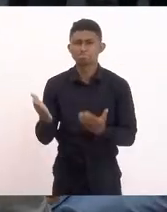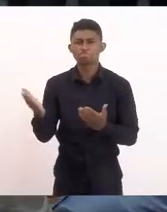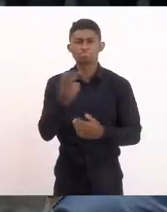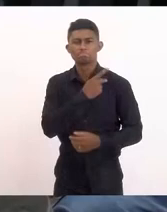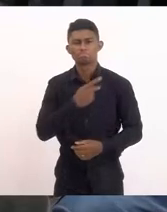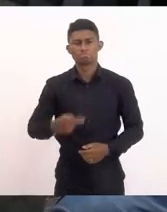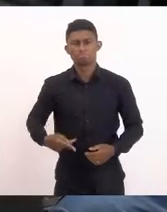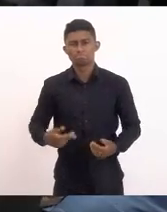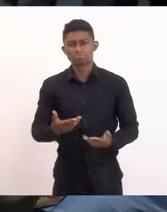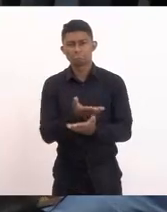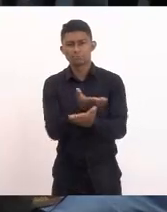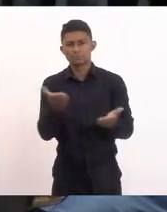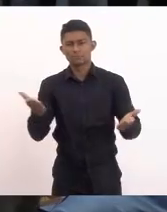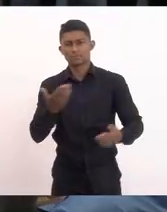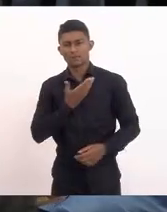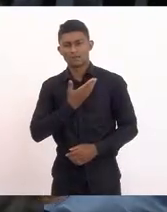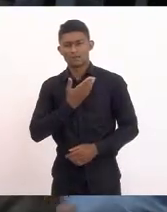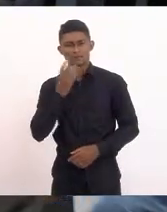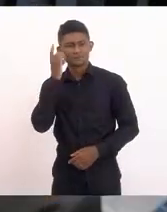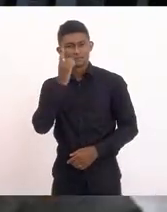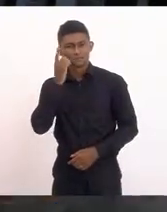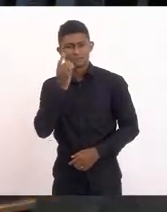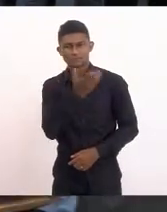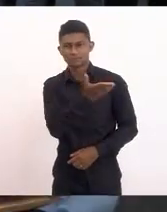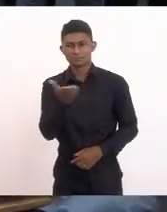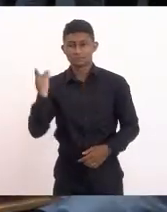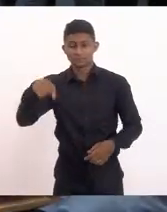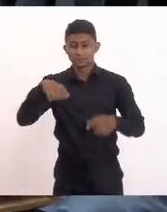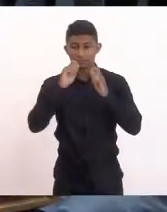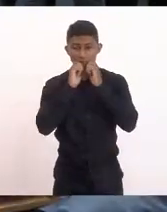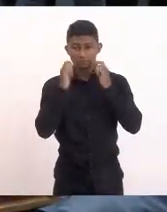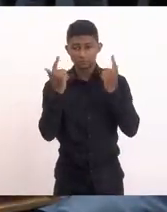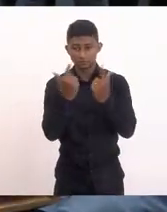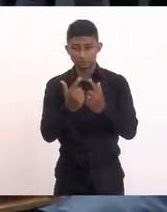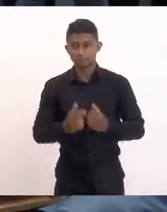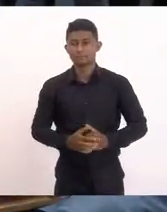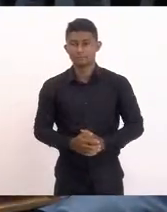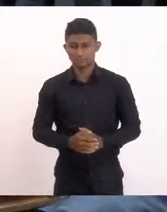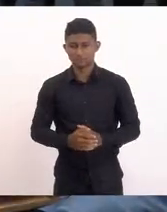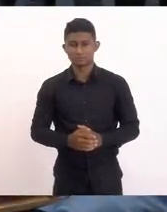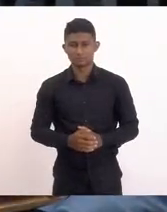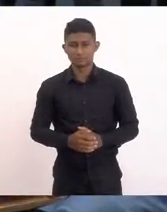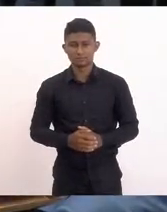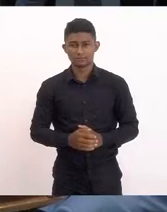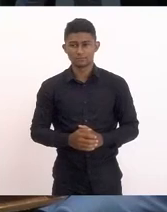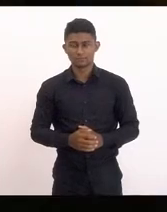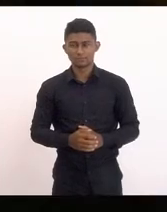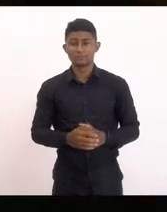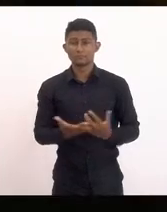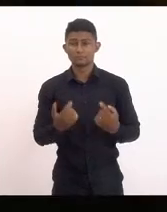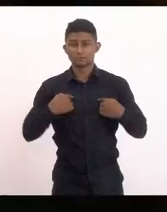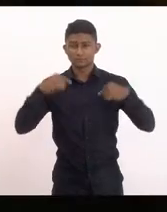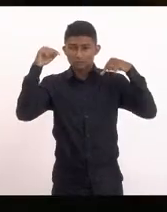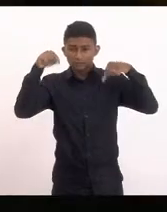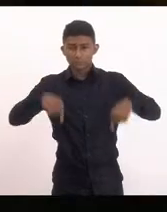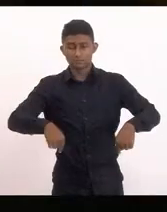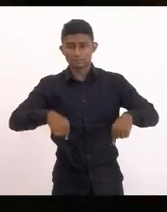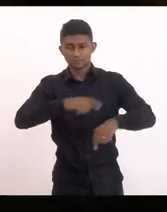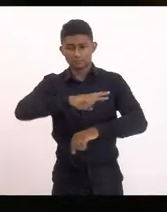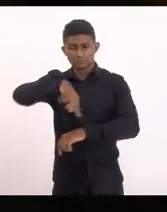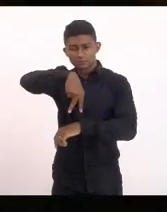presidente, nobres colegas deputados, assembleia aqui presente. Venho a essa tribuna nesse dia,